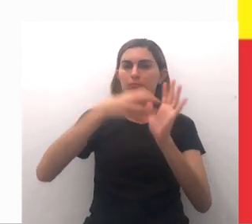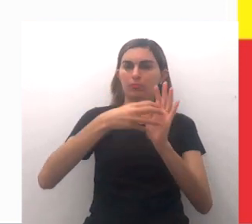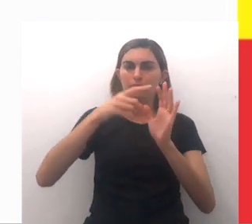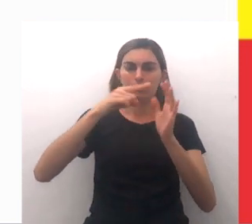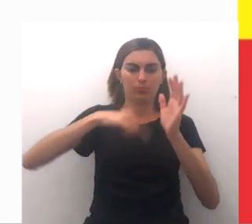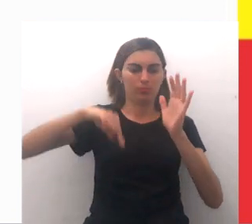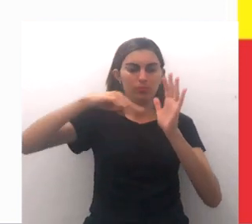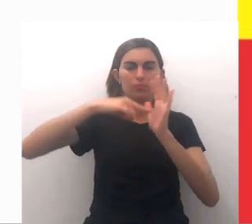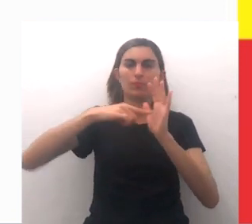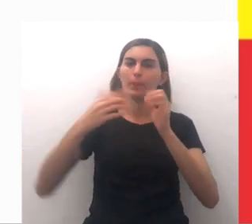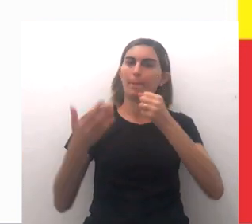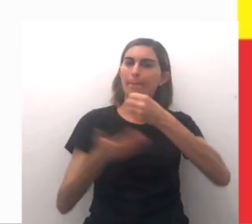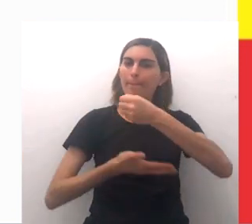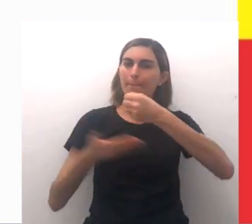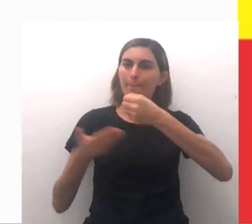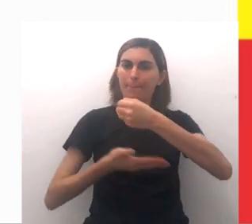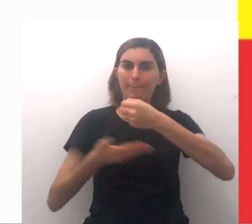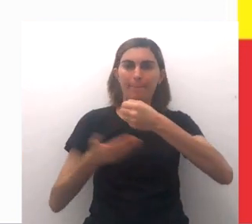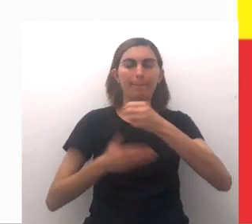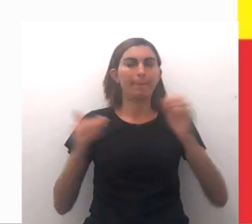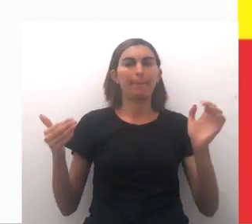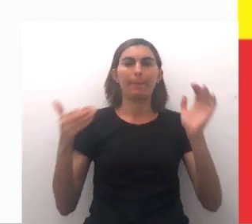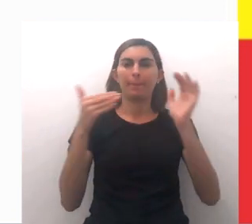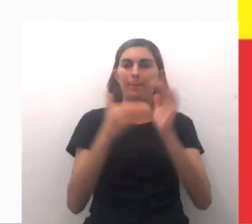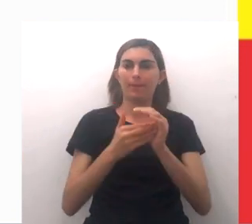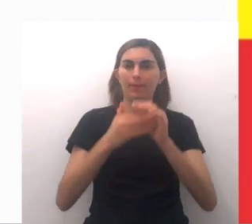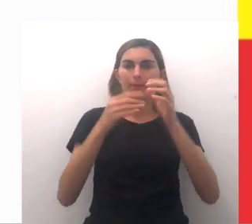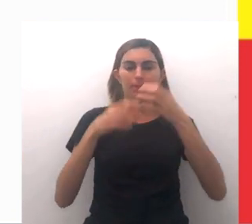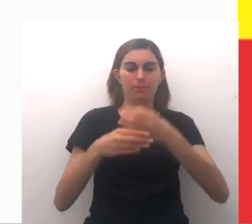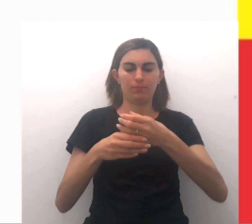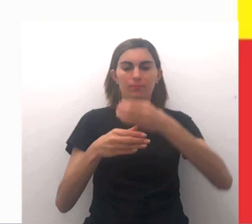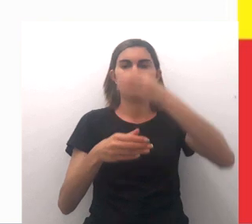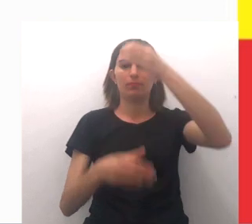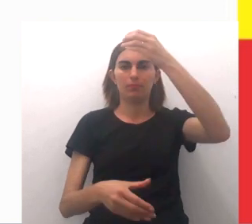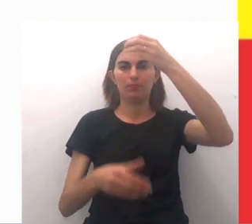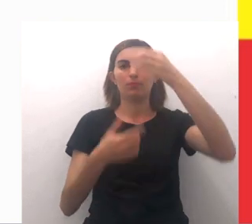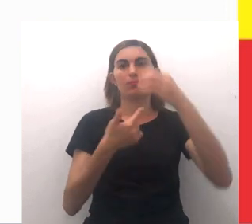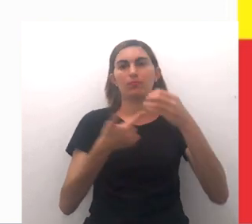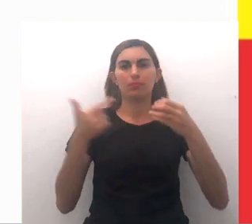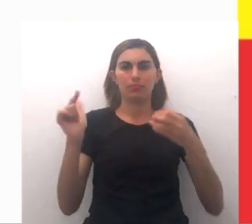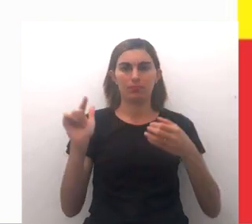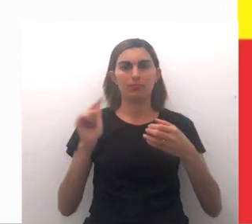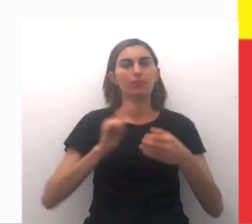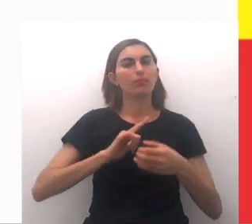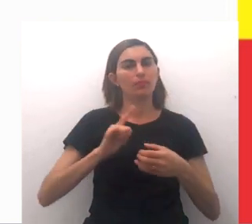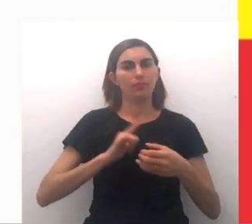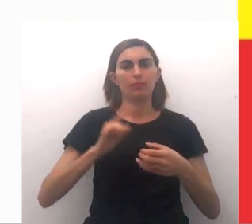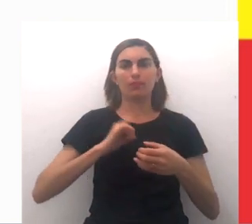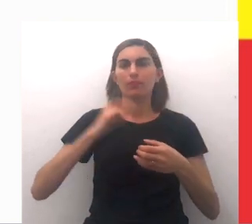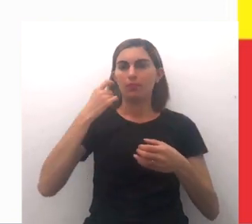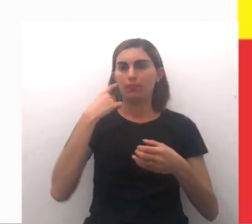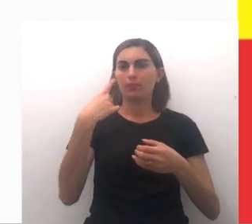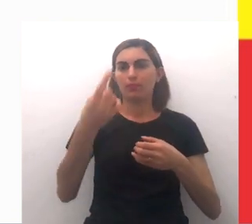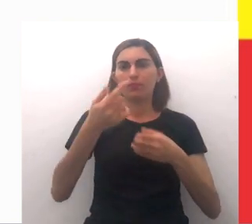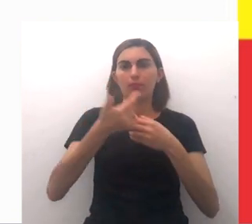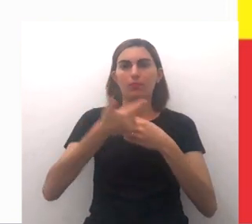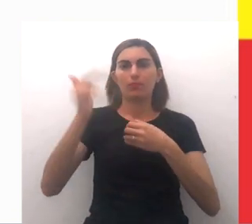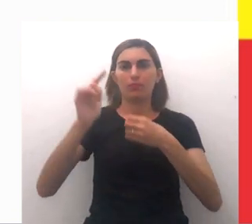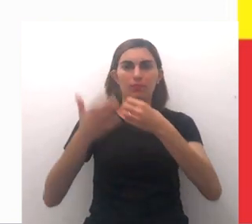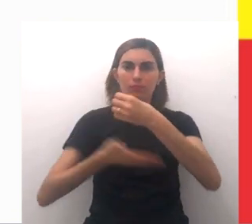da base até o centro da circunferência do outro. Nesse caso aí é a outra